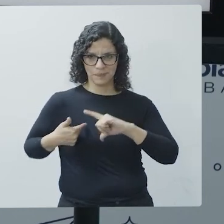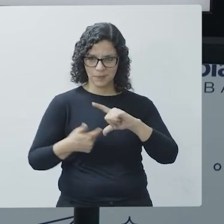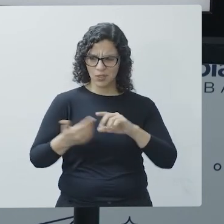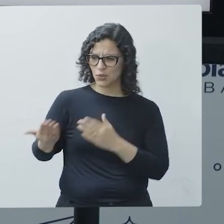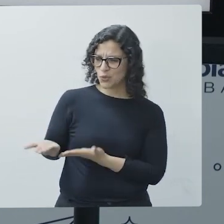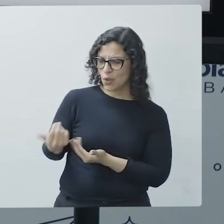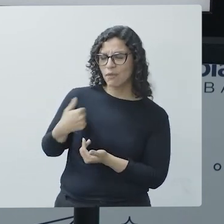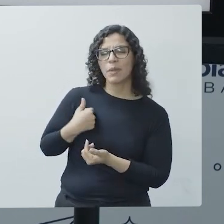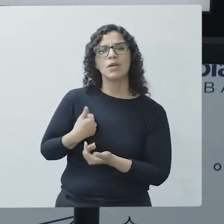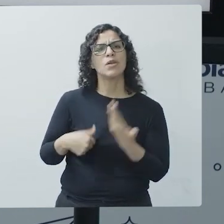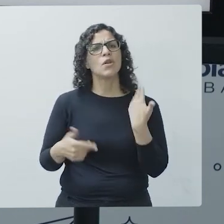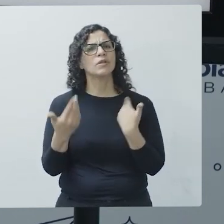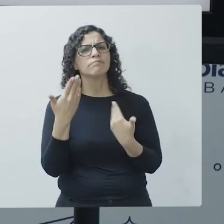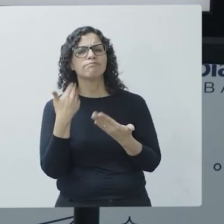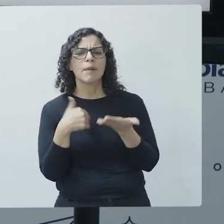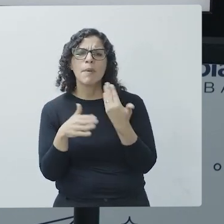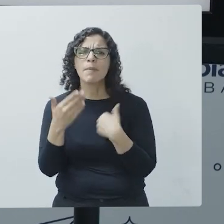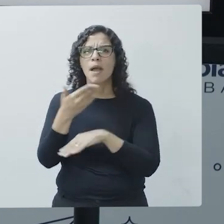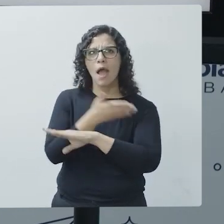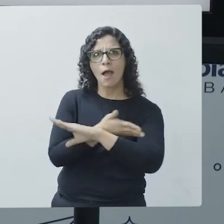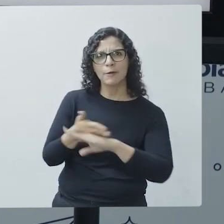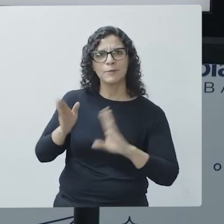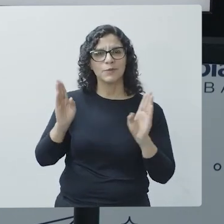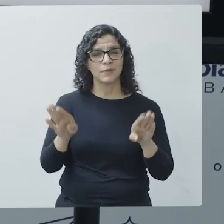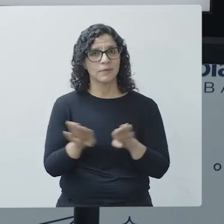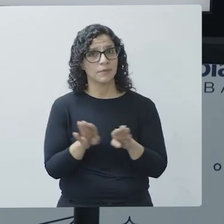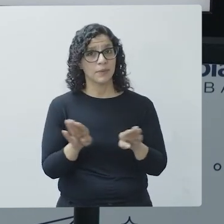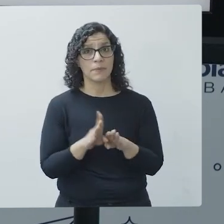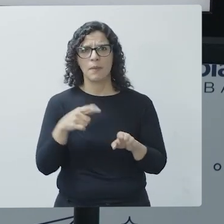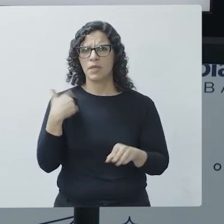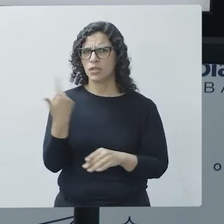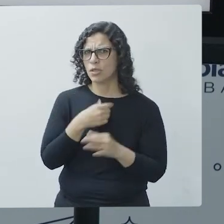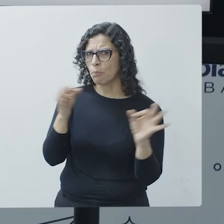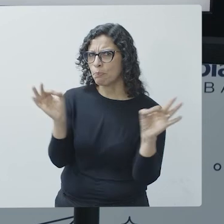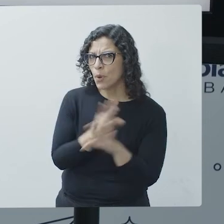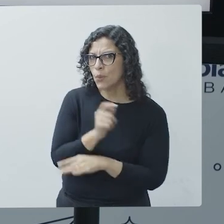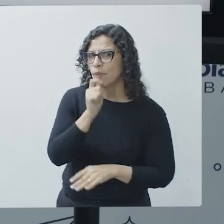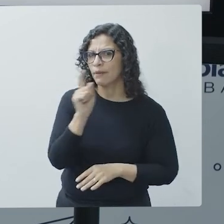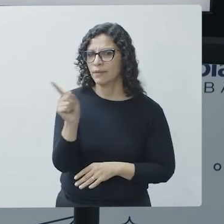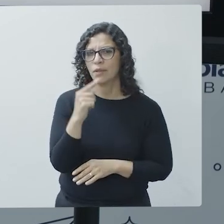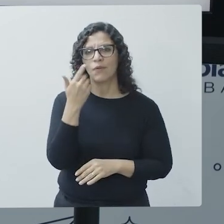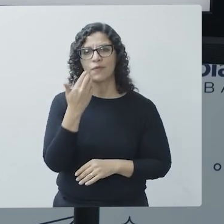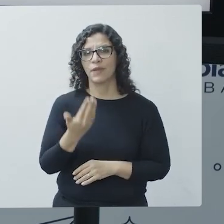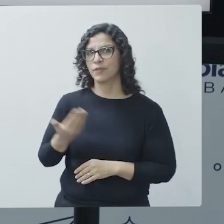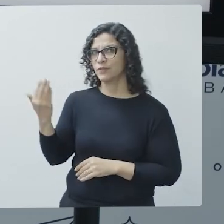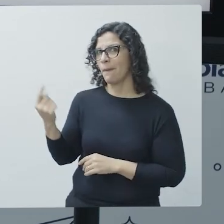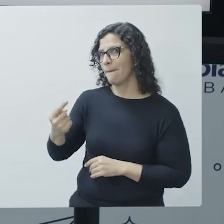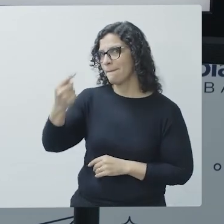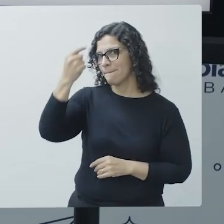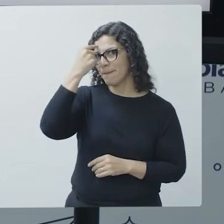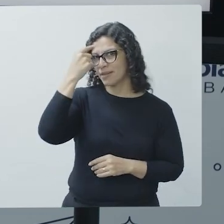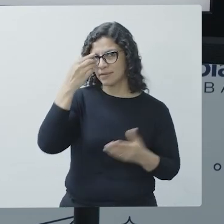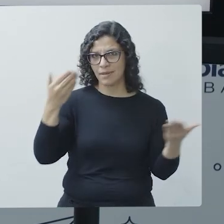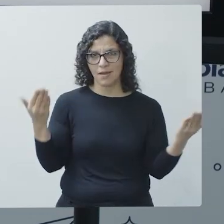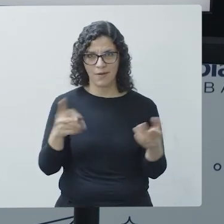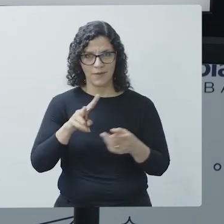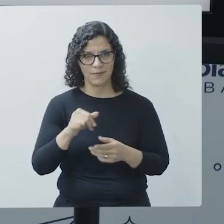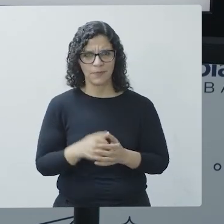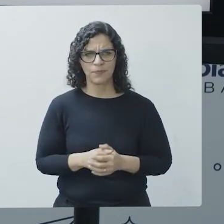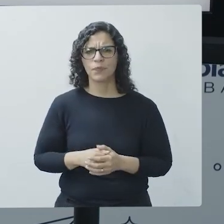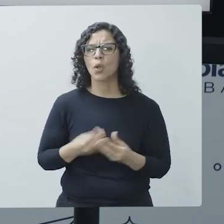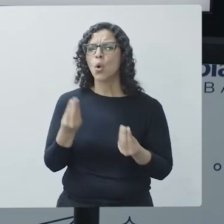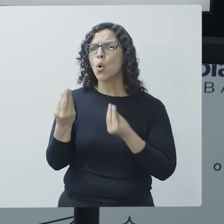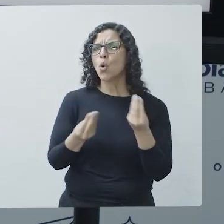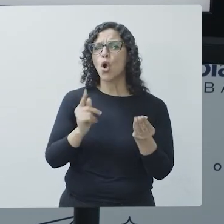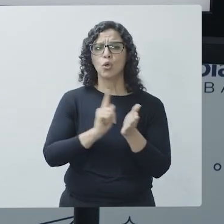Então, para a gente ir mesmo se acostumando. Mas a gente ainda não terminou, porque a gente vai pensar um pouquinho.